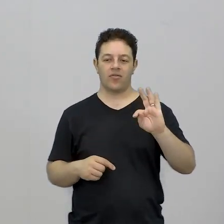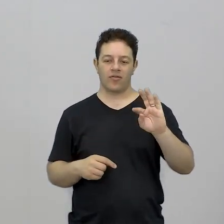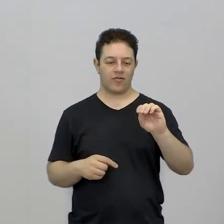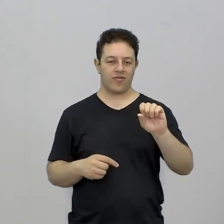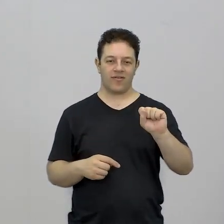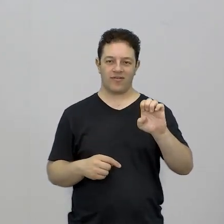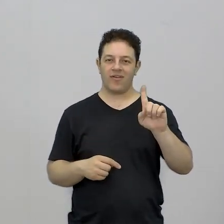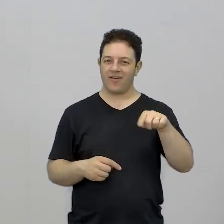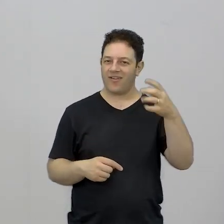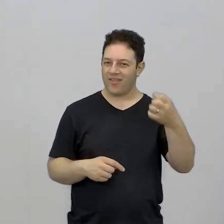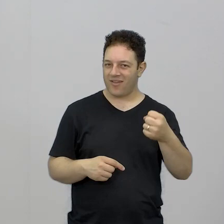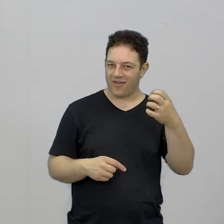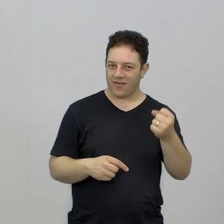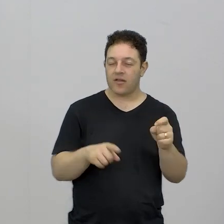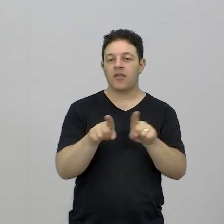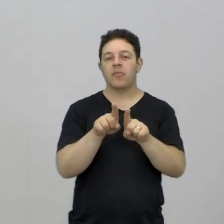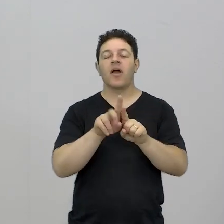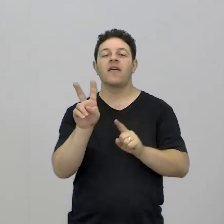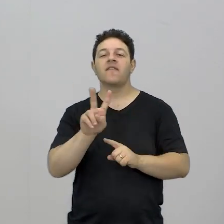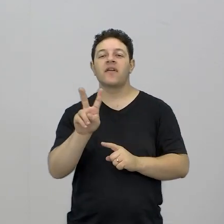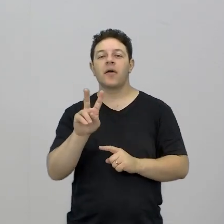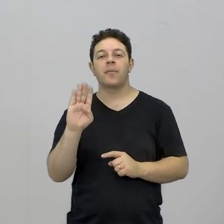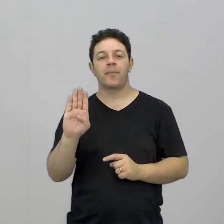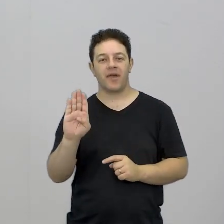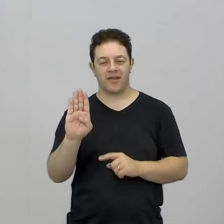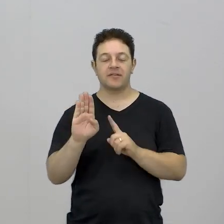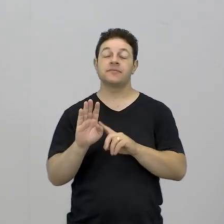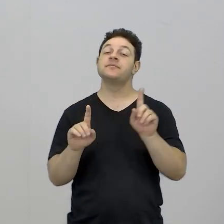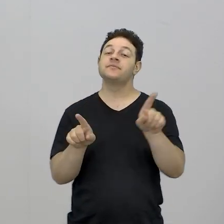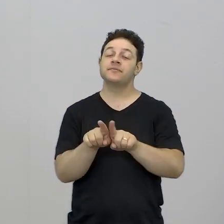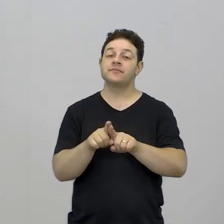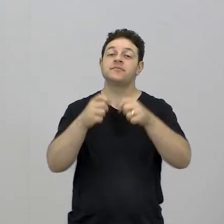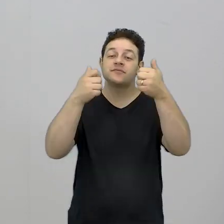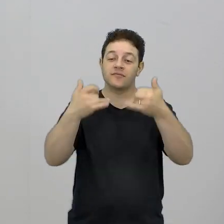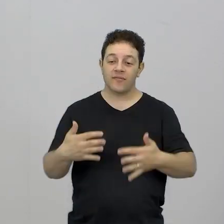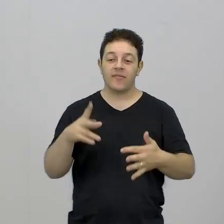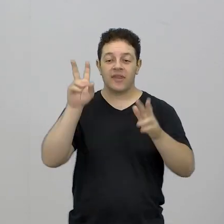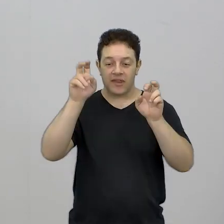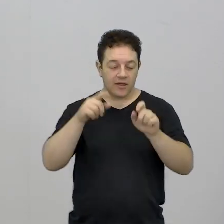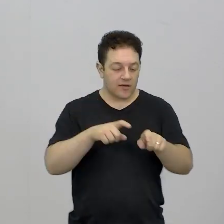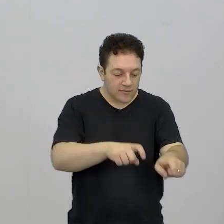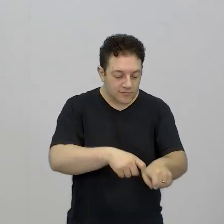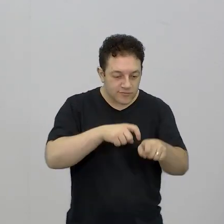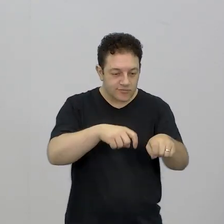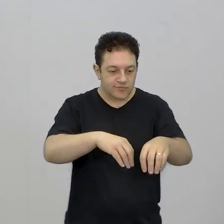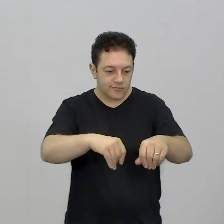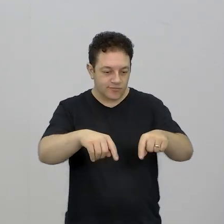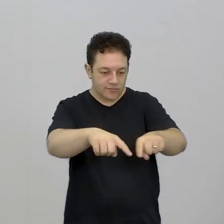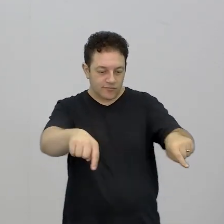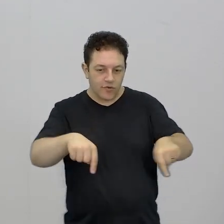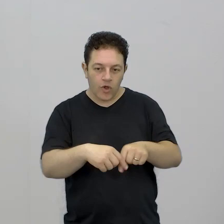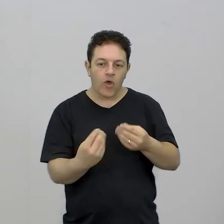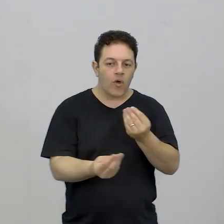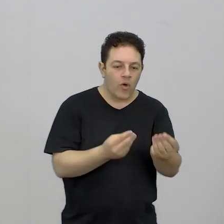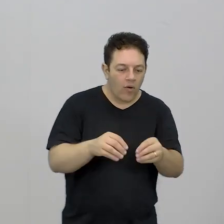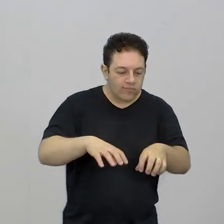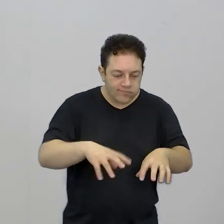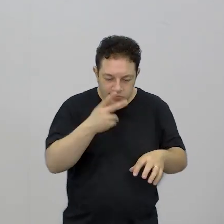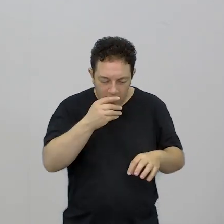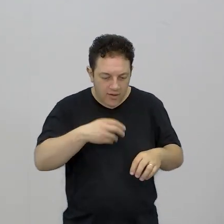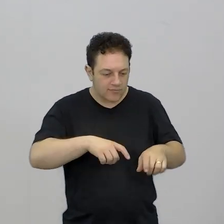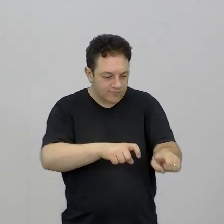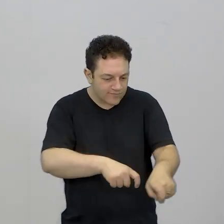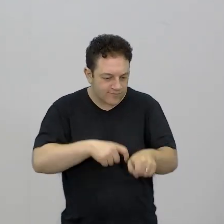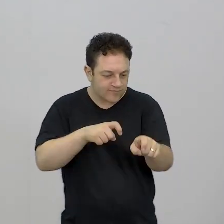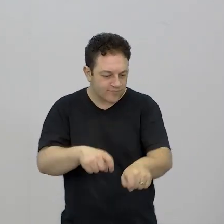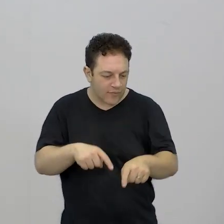B. E a gente falou também aí, olha, a respeito do gerenciamento do solo, né, e da saúde do solo. E